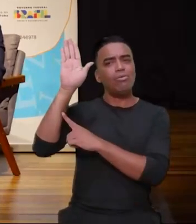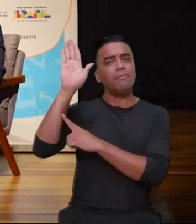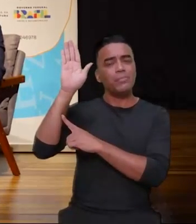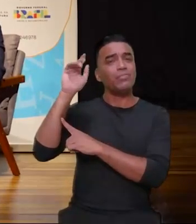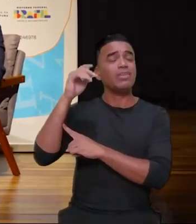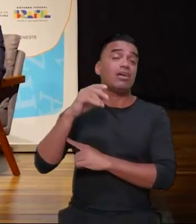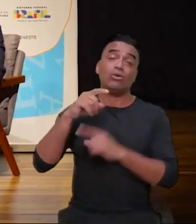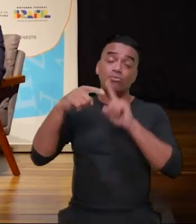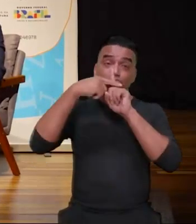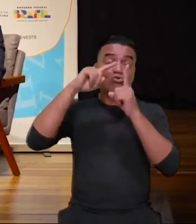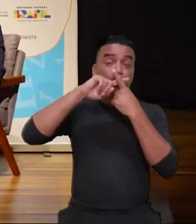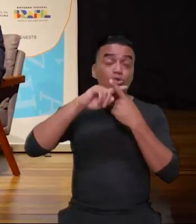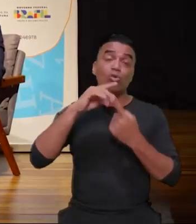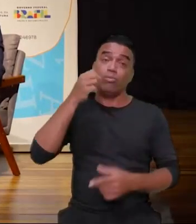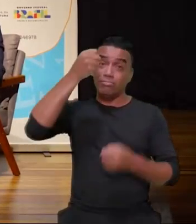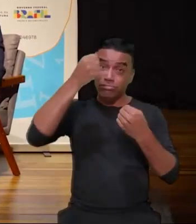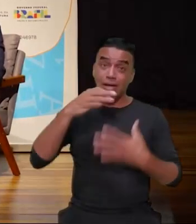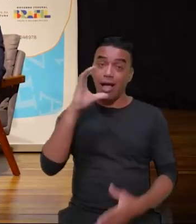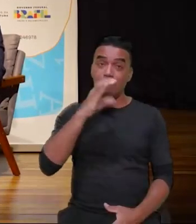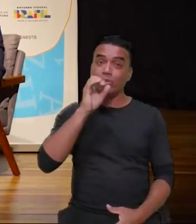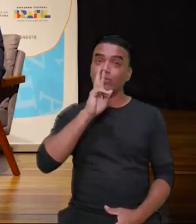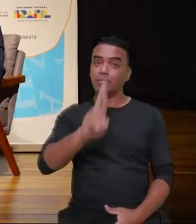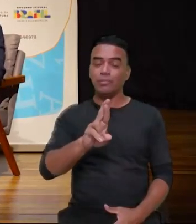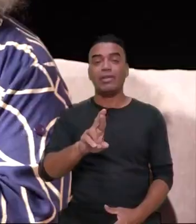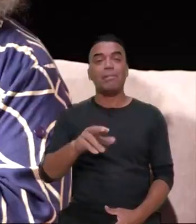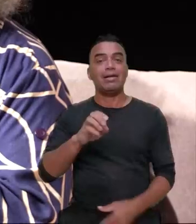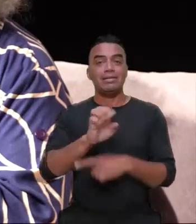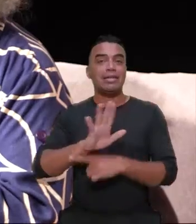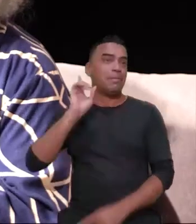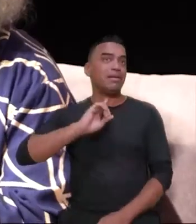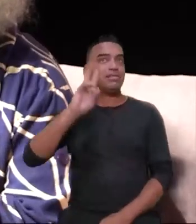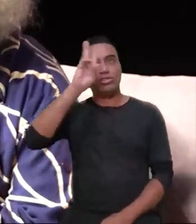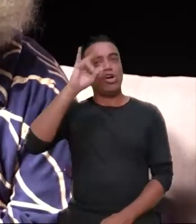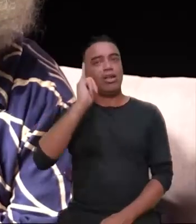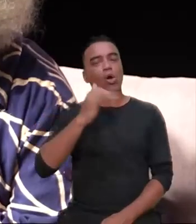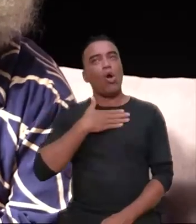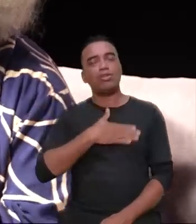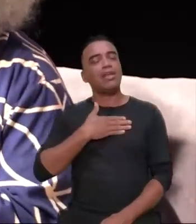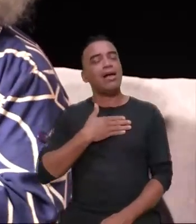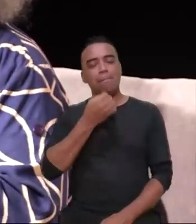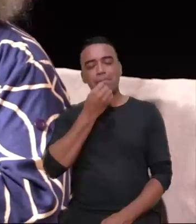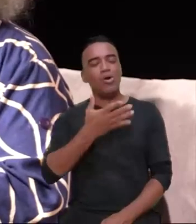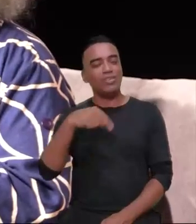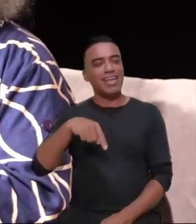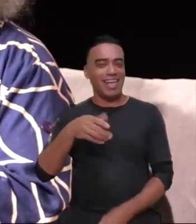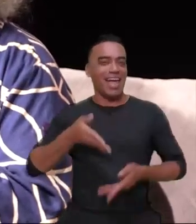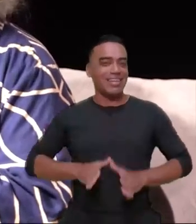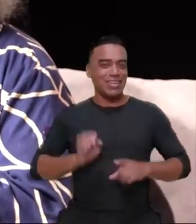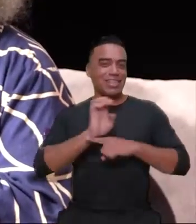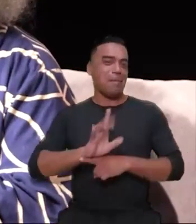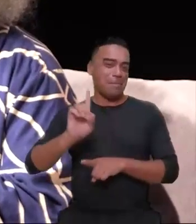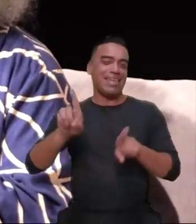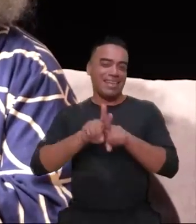princípio. Eu juro que eu vou falar correndo. Mas mineiro gosta de contar casos. Que bom, conterrânea. Bom,